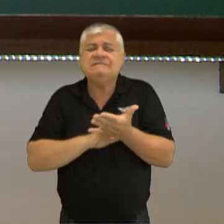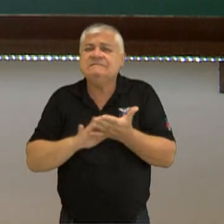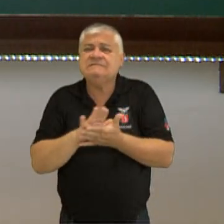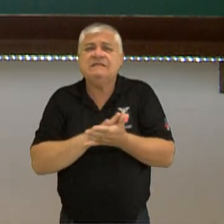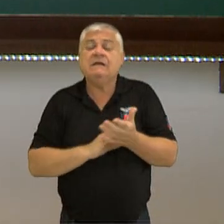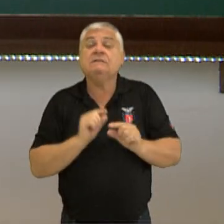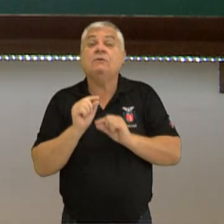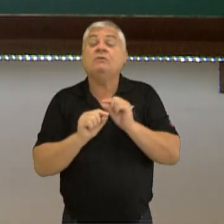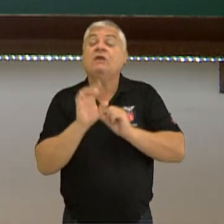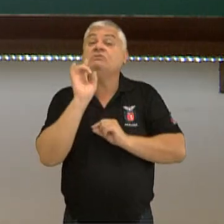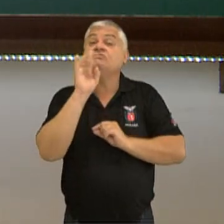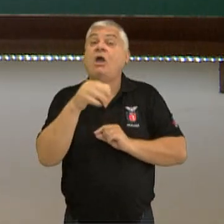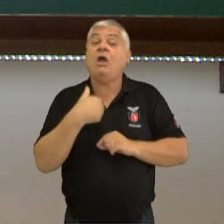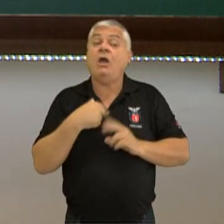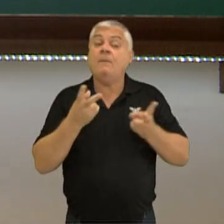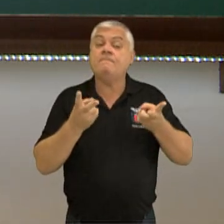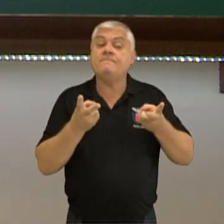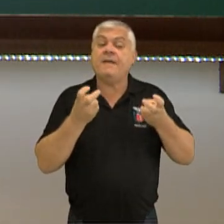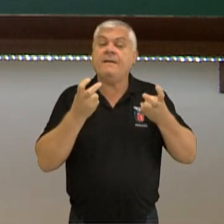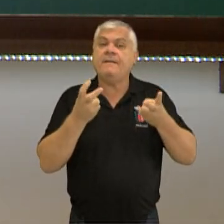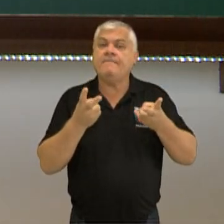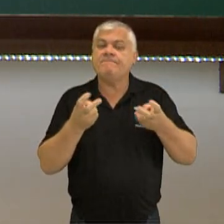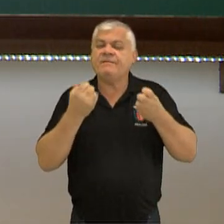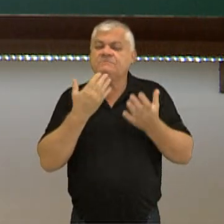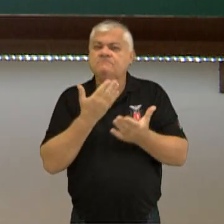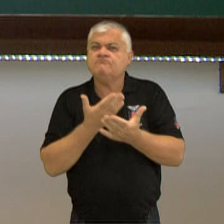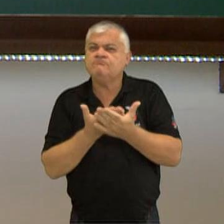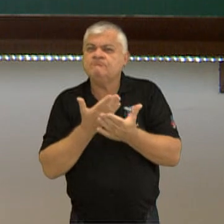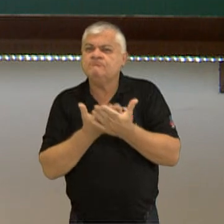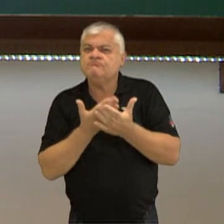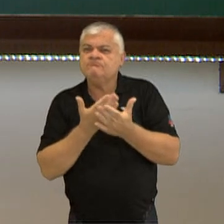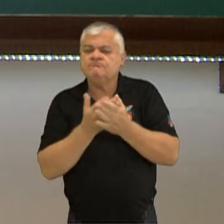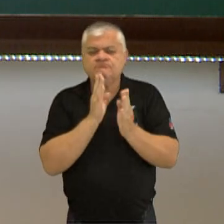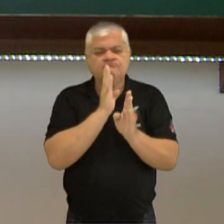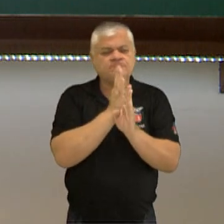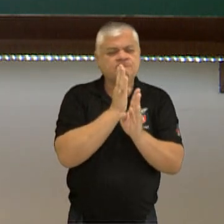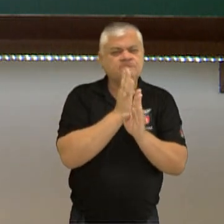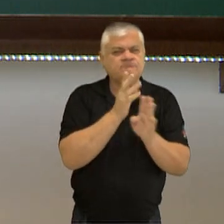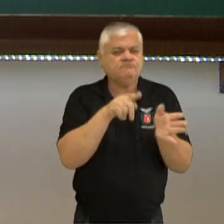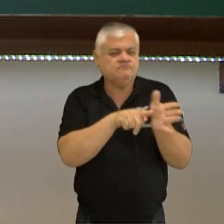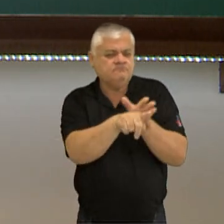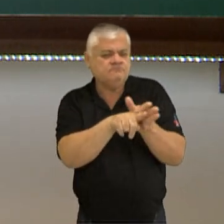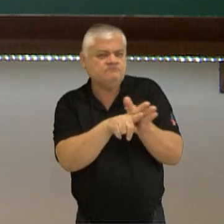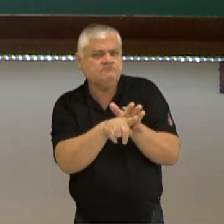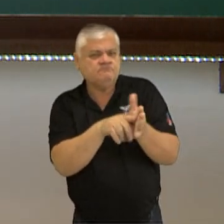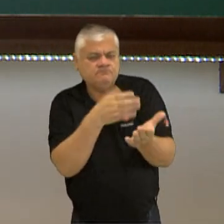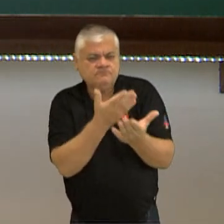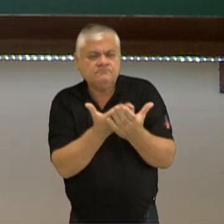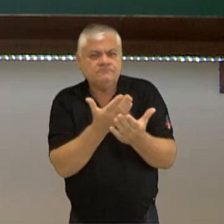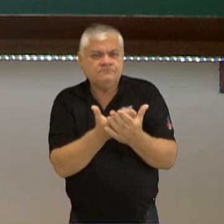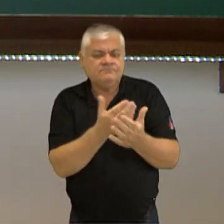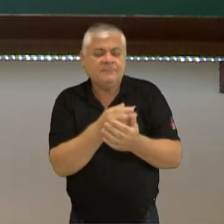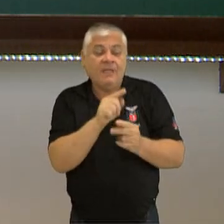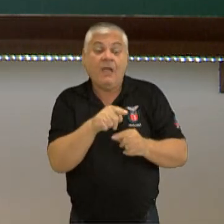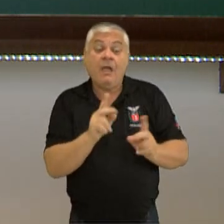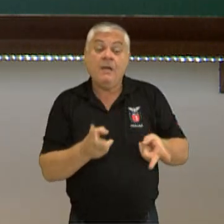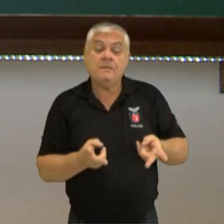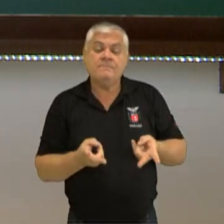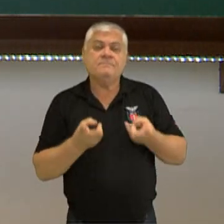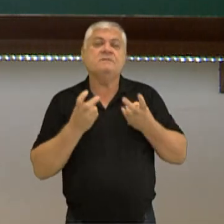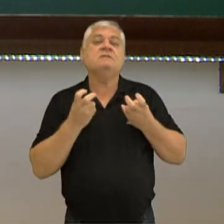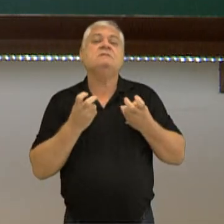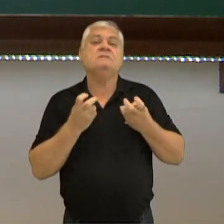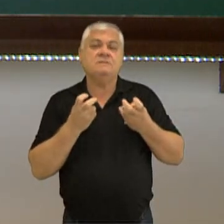de evidências indiretas de condições que nós estudamos atualmente, nós